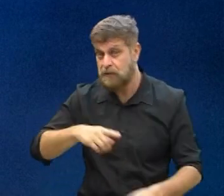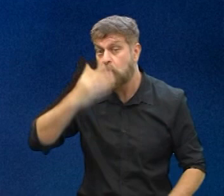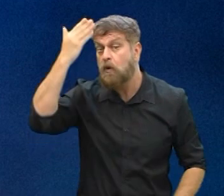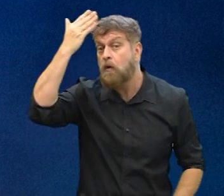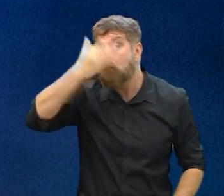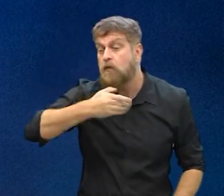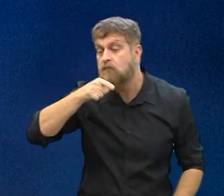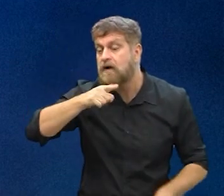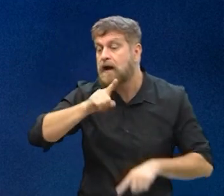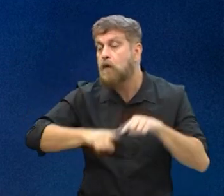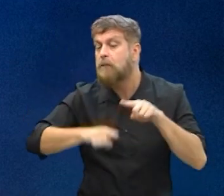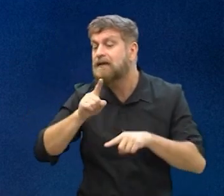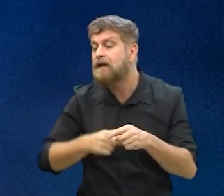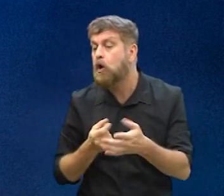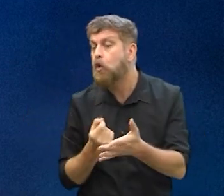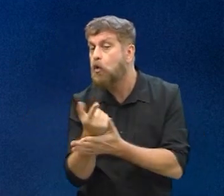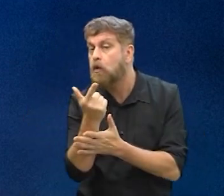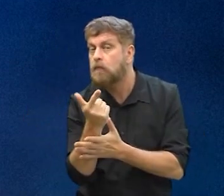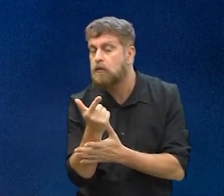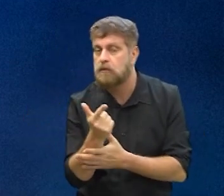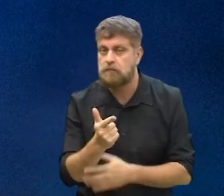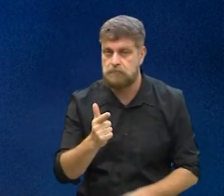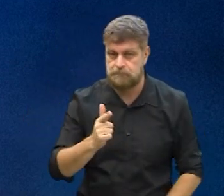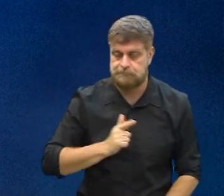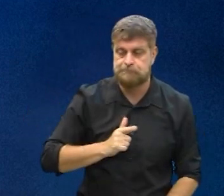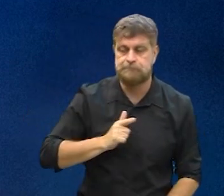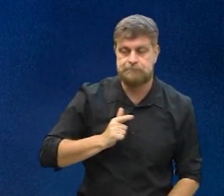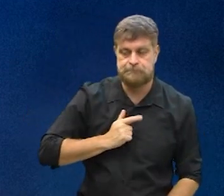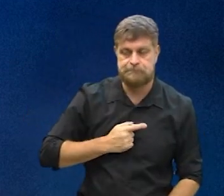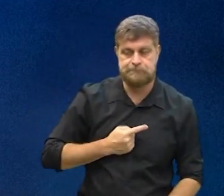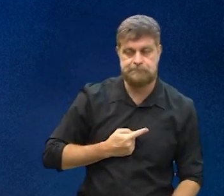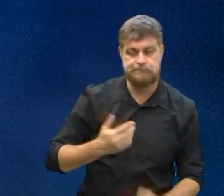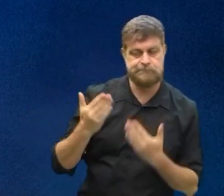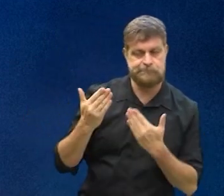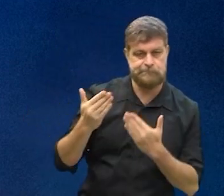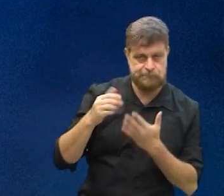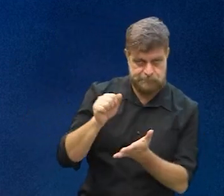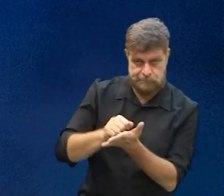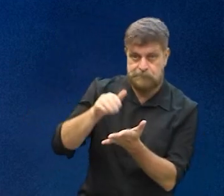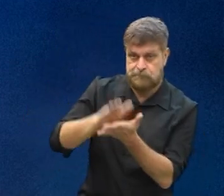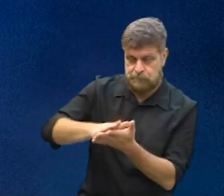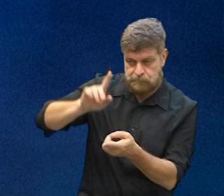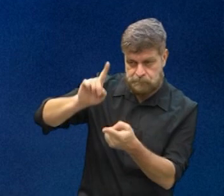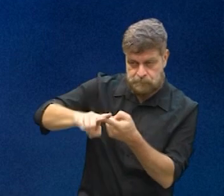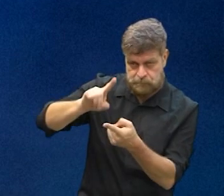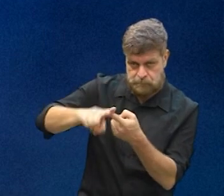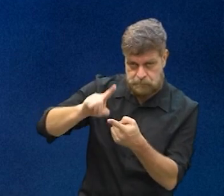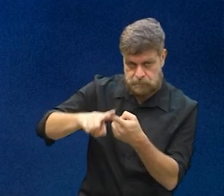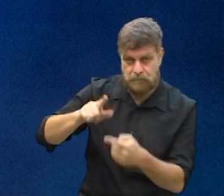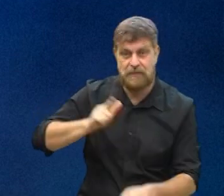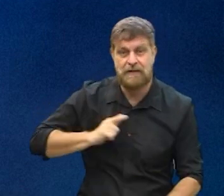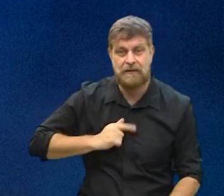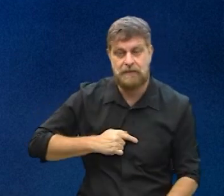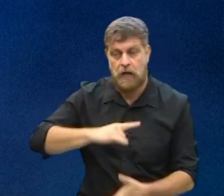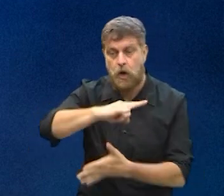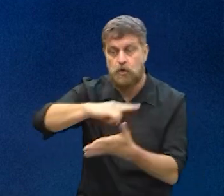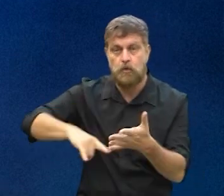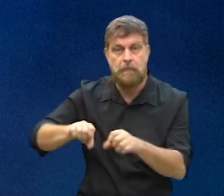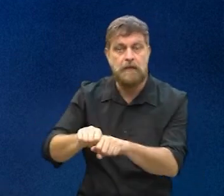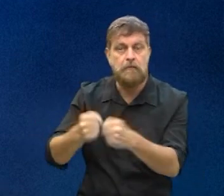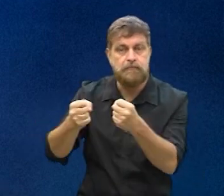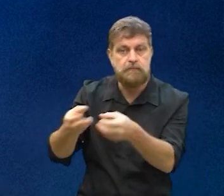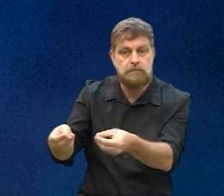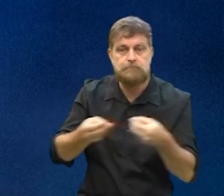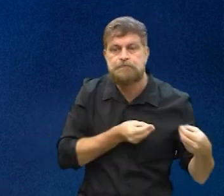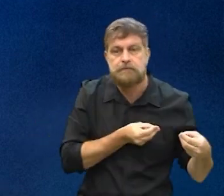ou que não comprovarem a legalidade da aquisição da mercadoria estarão sujeitos a punições, podendo até